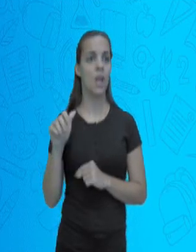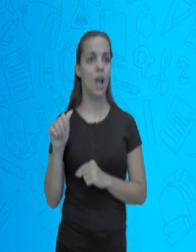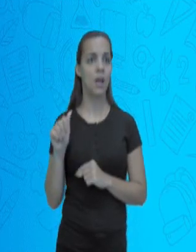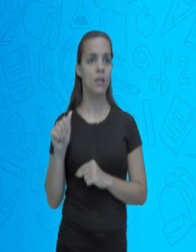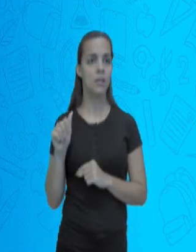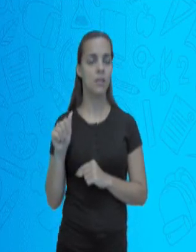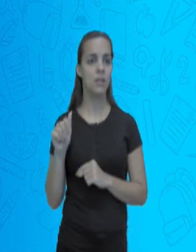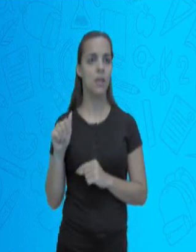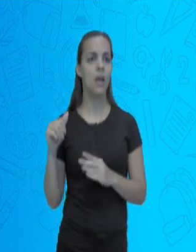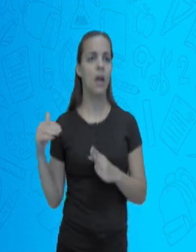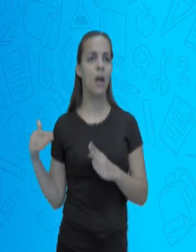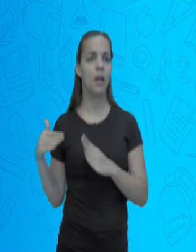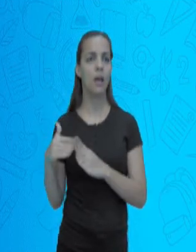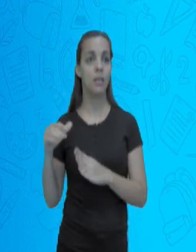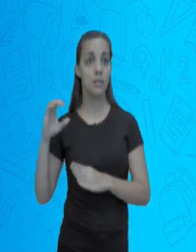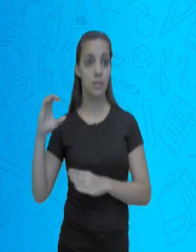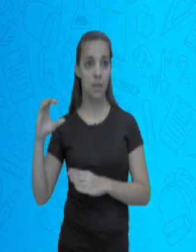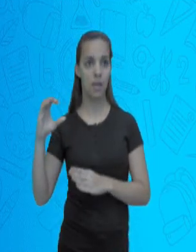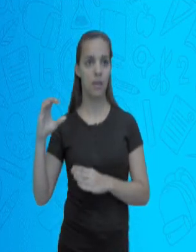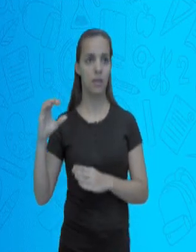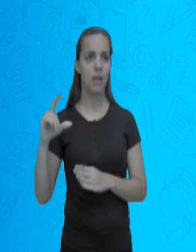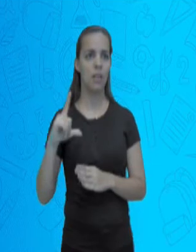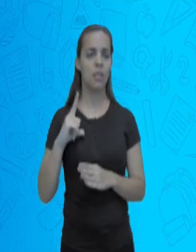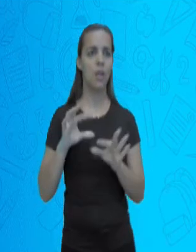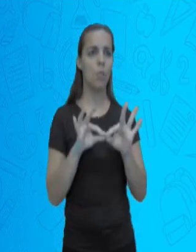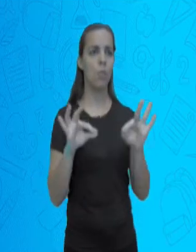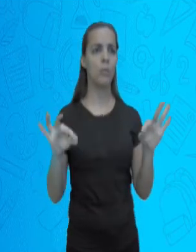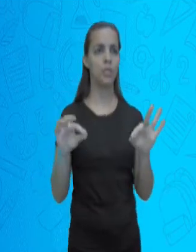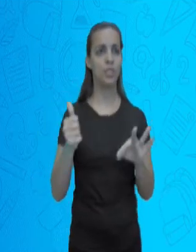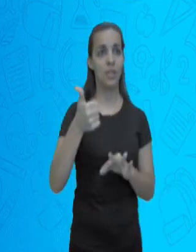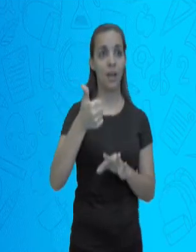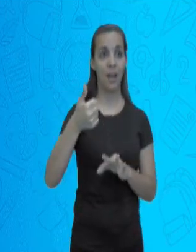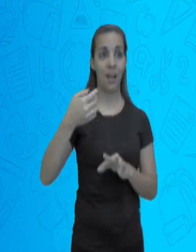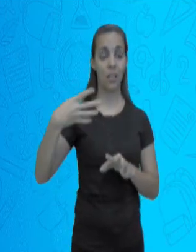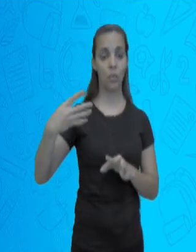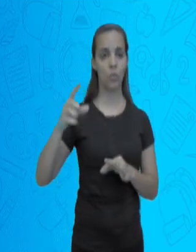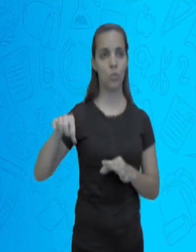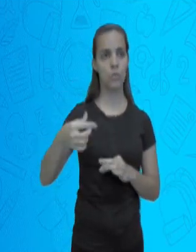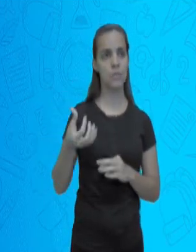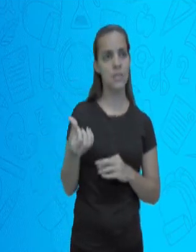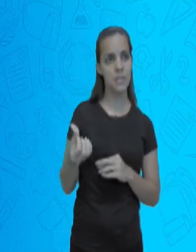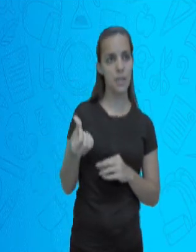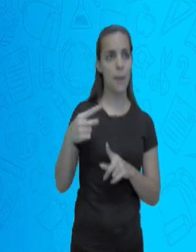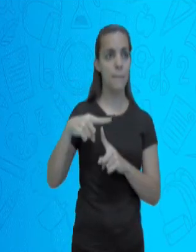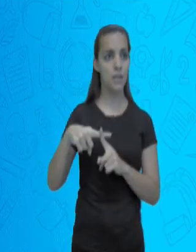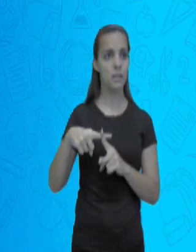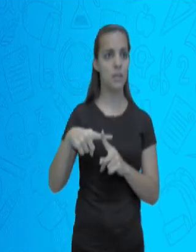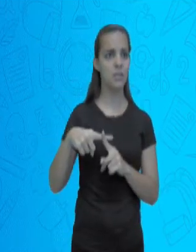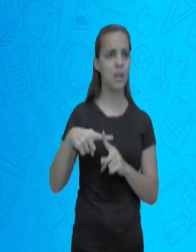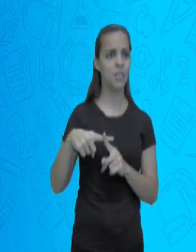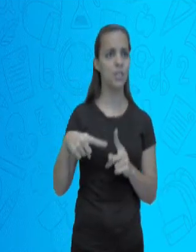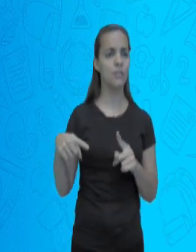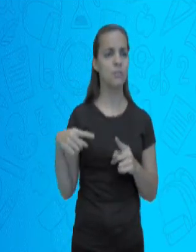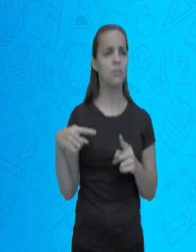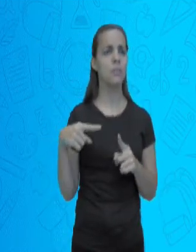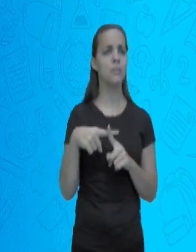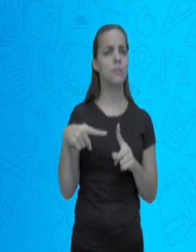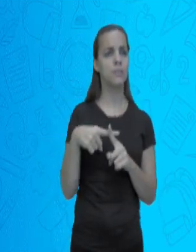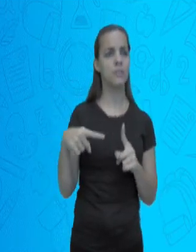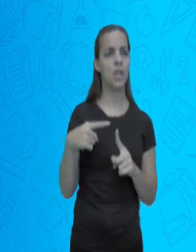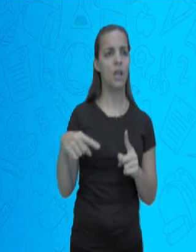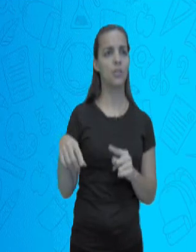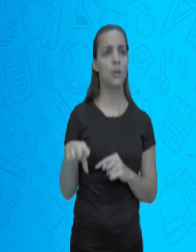de AC mais metade desse, foi o que eu fiz, ó. 14,6 mais metade do